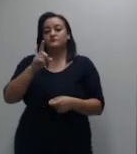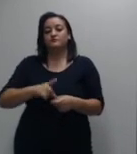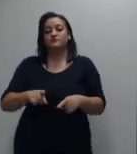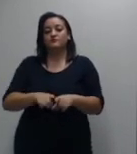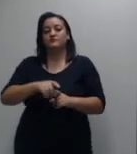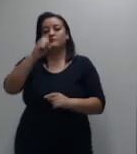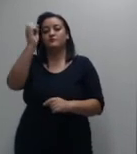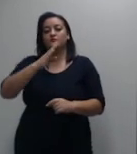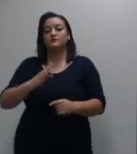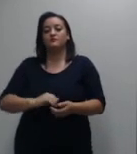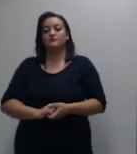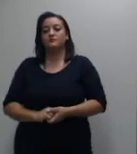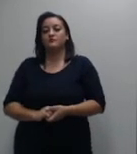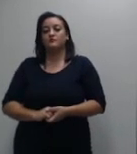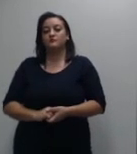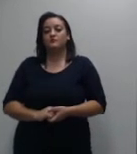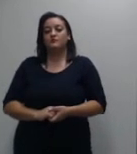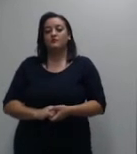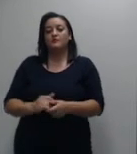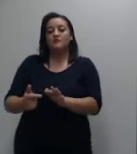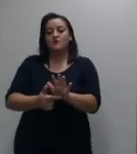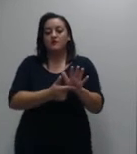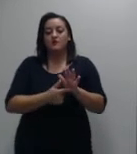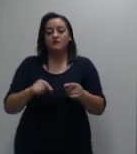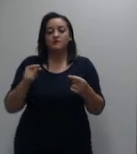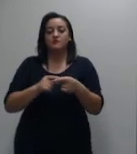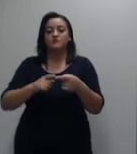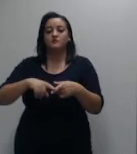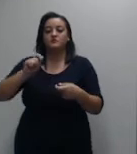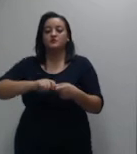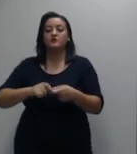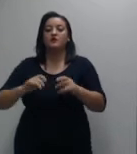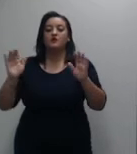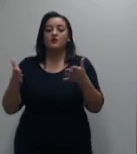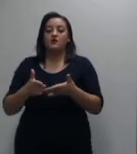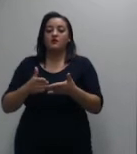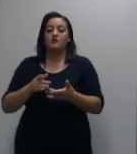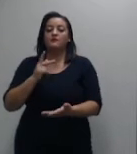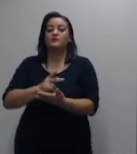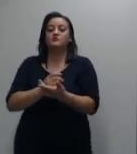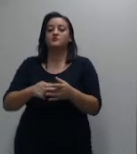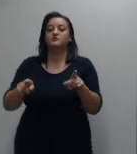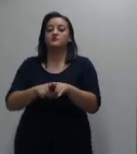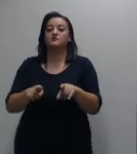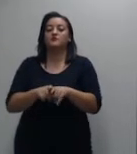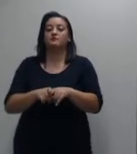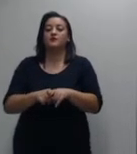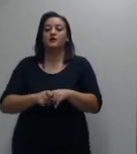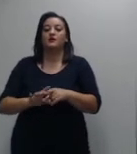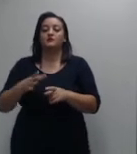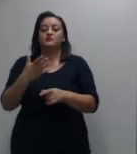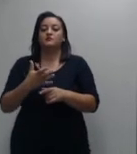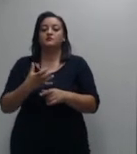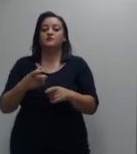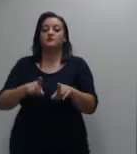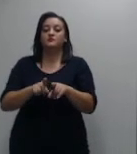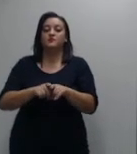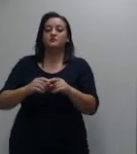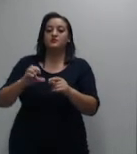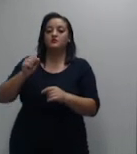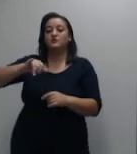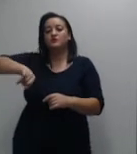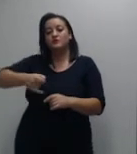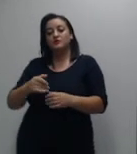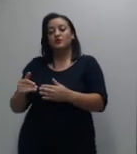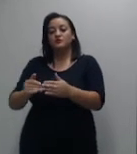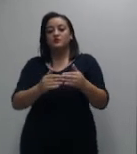Brasil não se mostra presente o necessário interesse de agir do Ora requerente para homologação do acidente o curso velho voz dessas